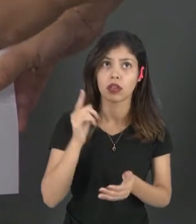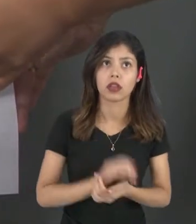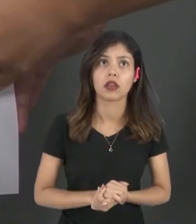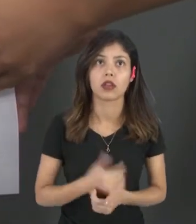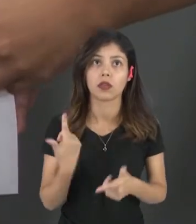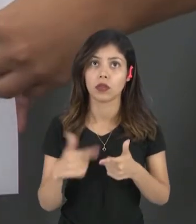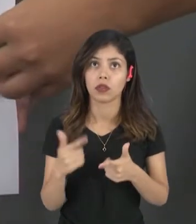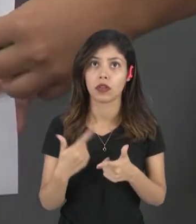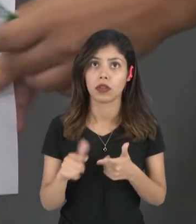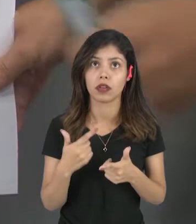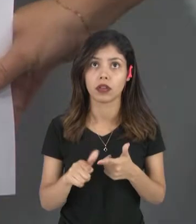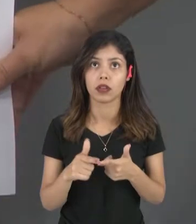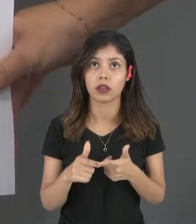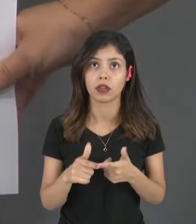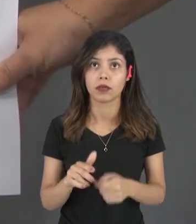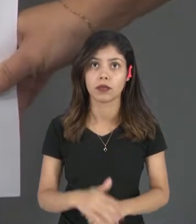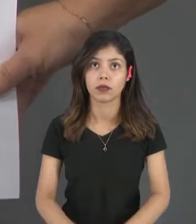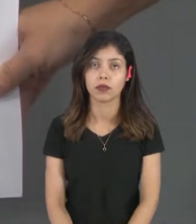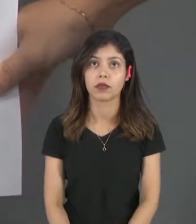evidencia...